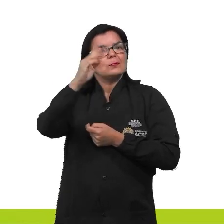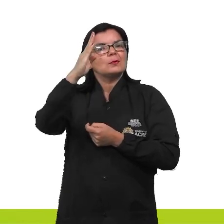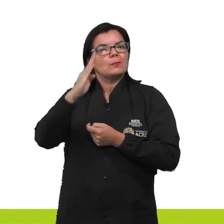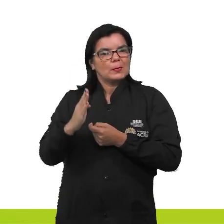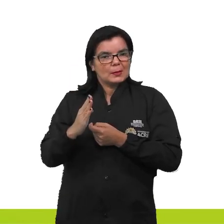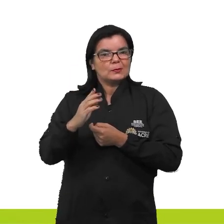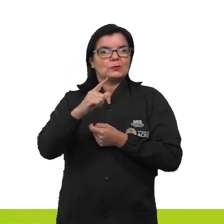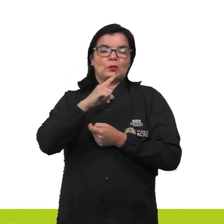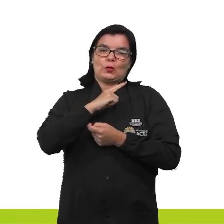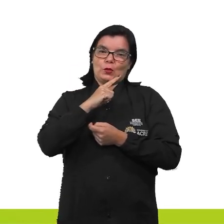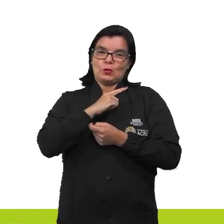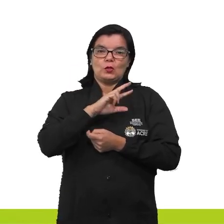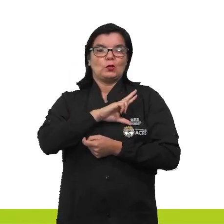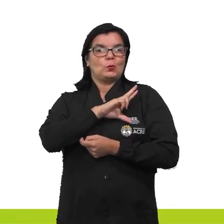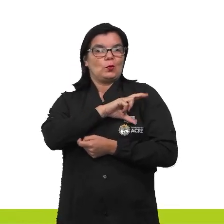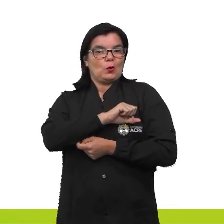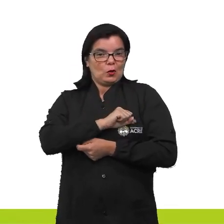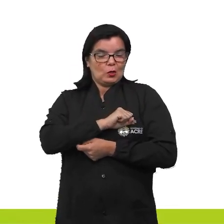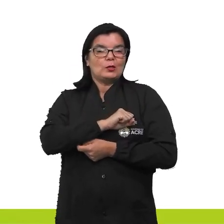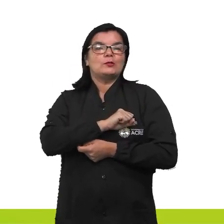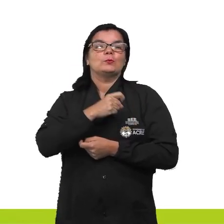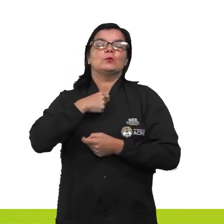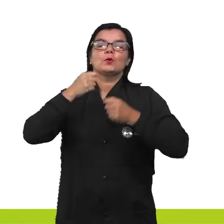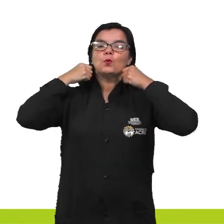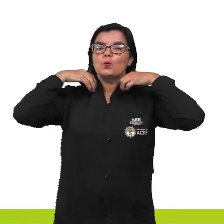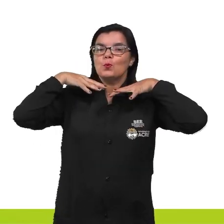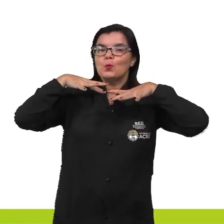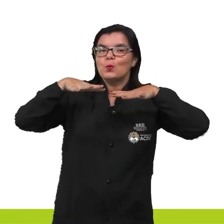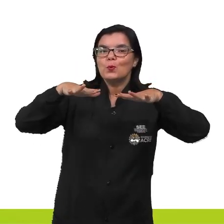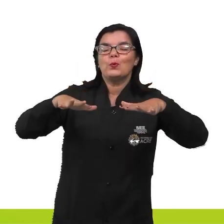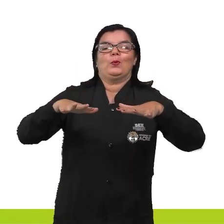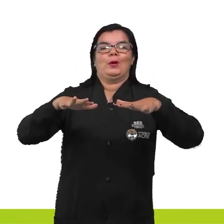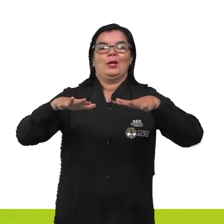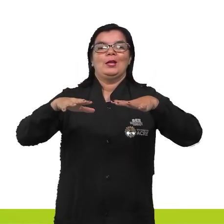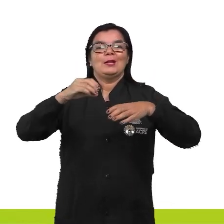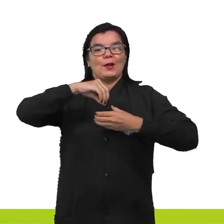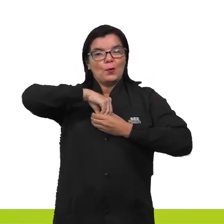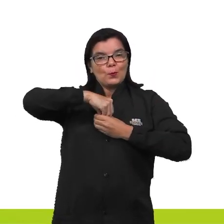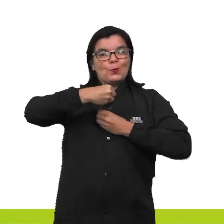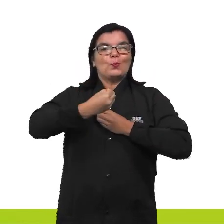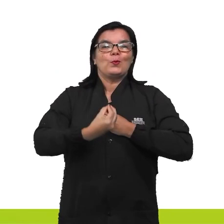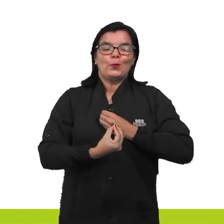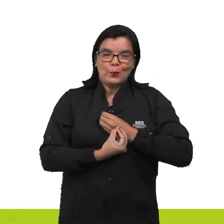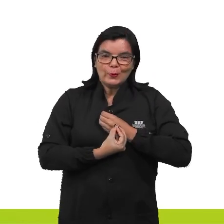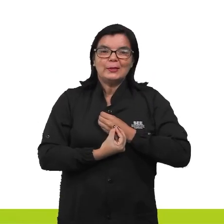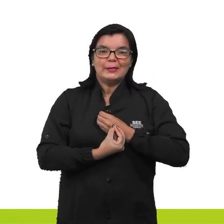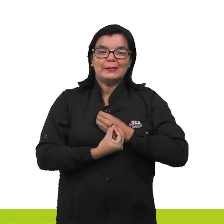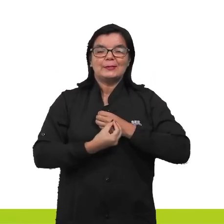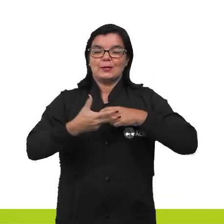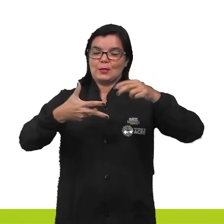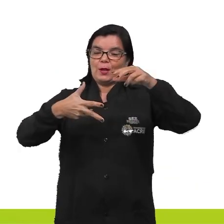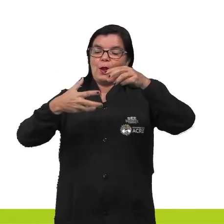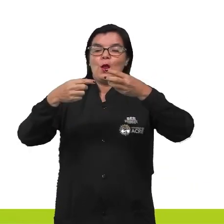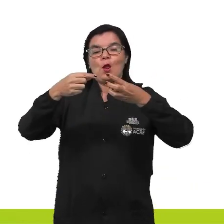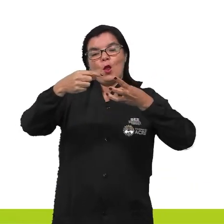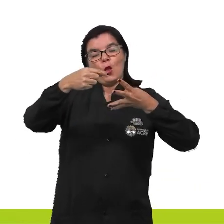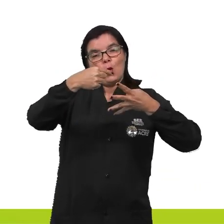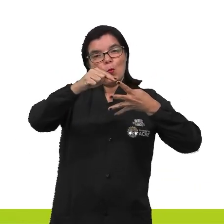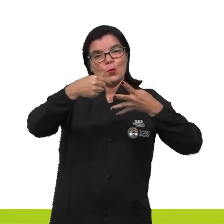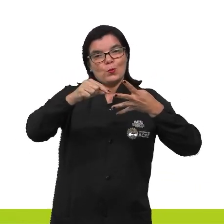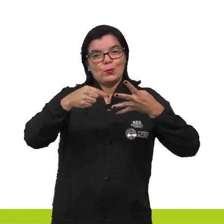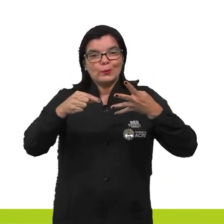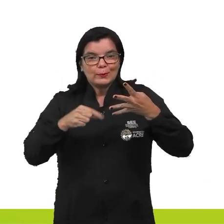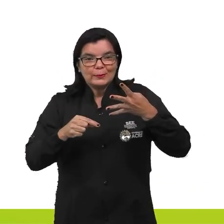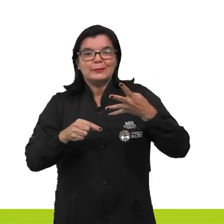brasileira. Aí eu tenho romantismo, realismo, naturalismo, simbolismo, pré-modernismo,